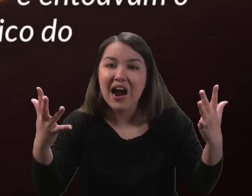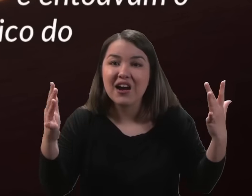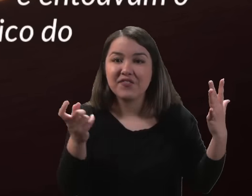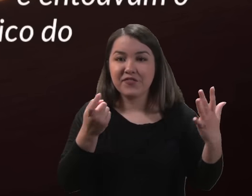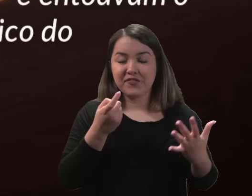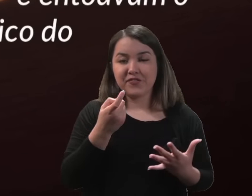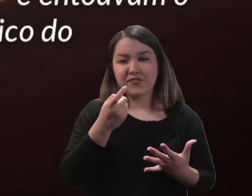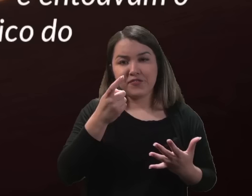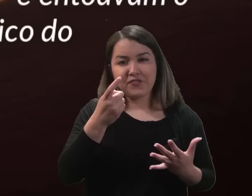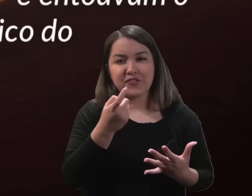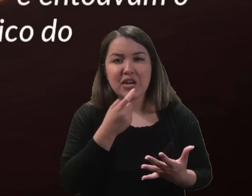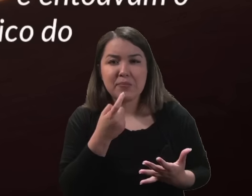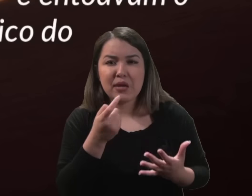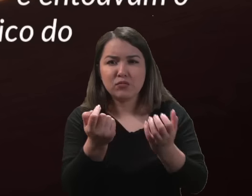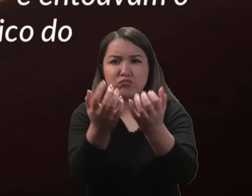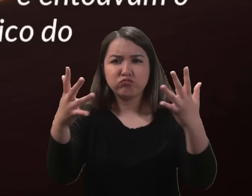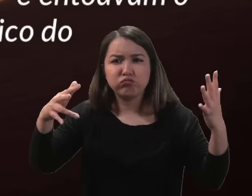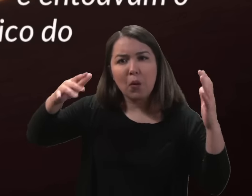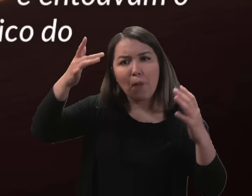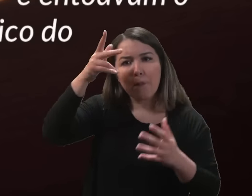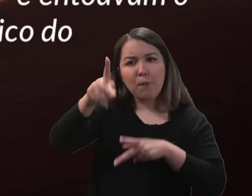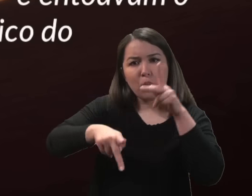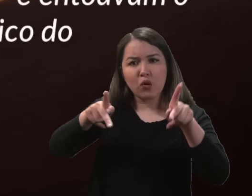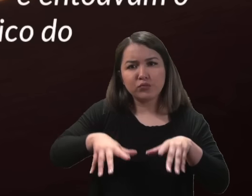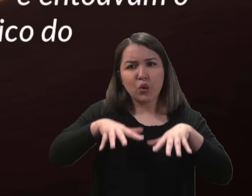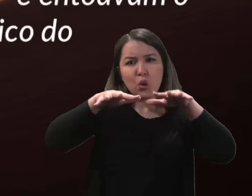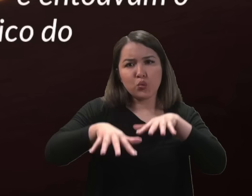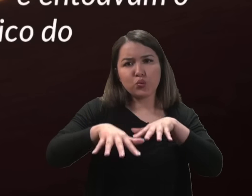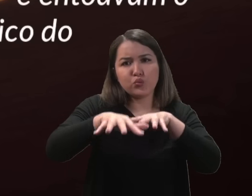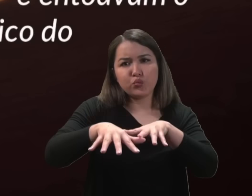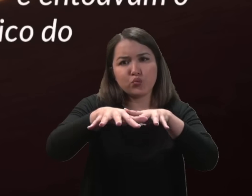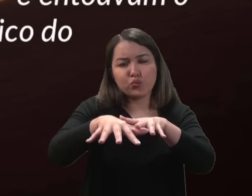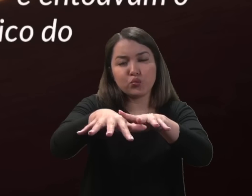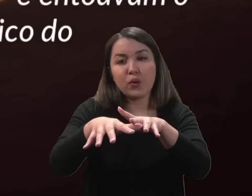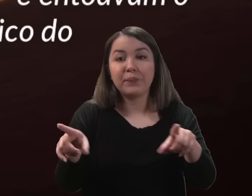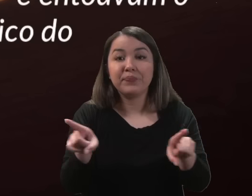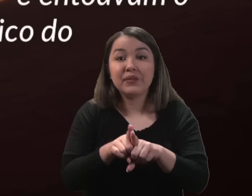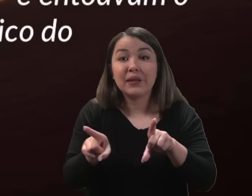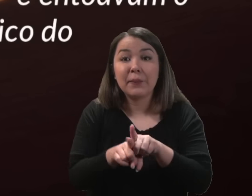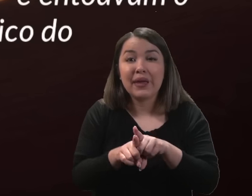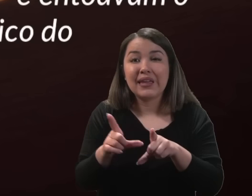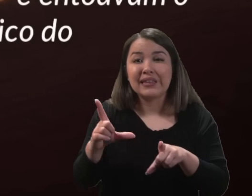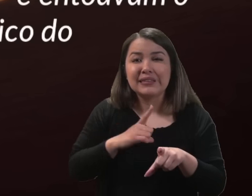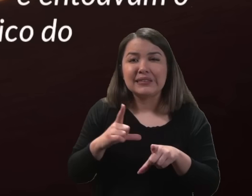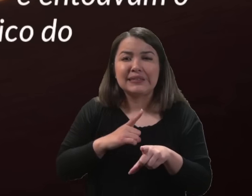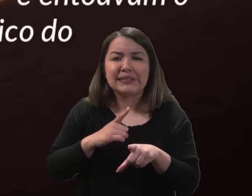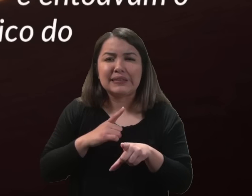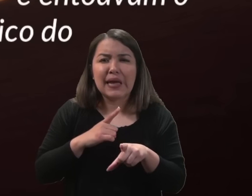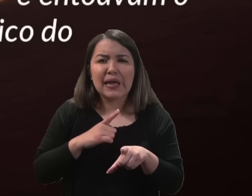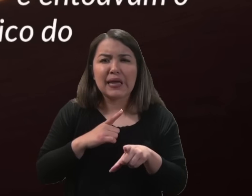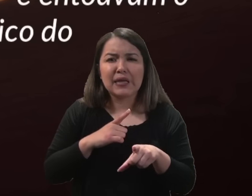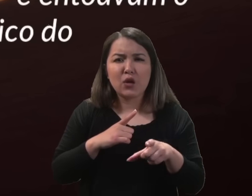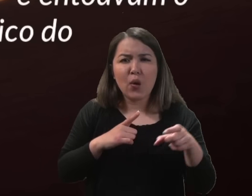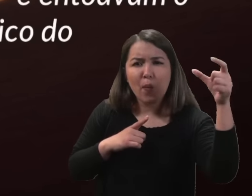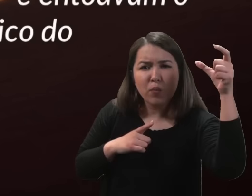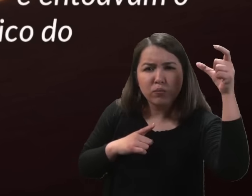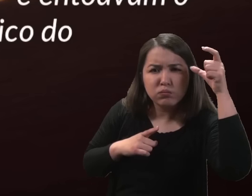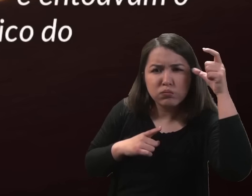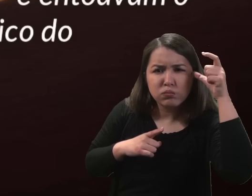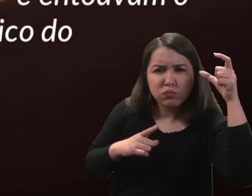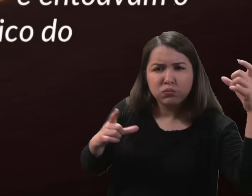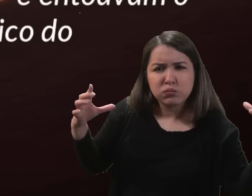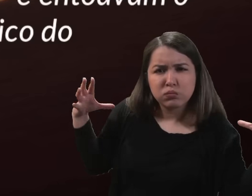e os vencedores da besta e da sua imagem e do número do seu nome que se achavam em pé no mar de vidro tendo arpas de